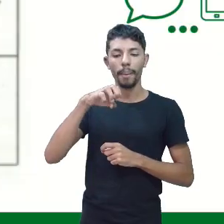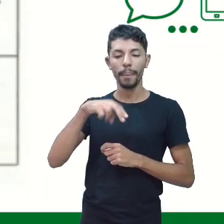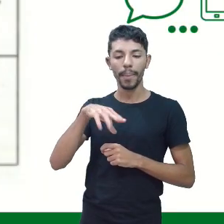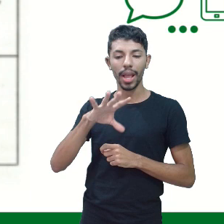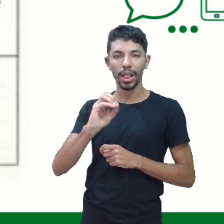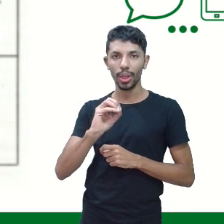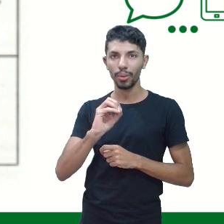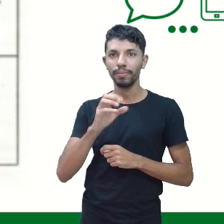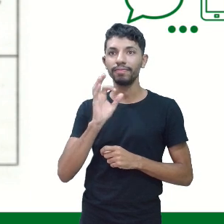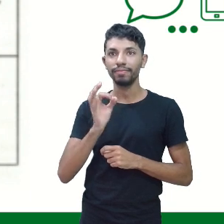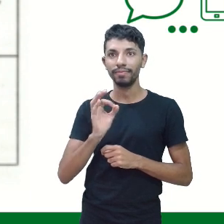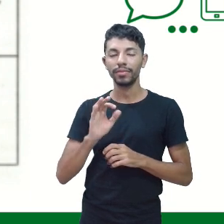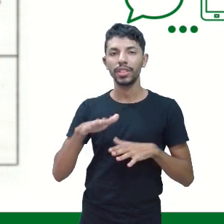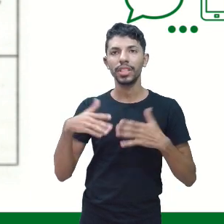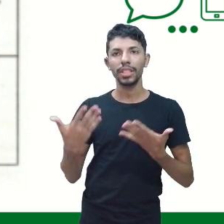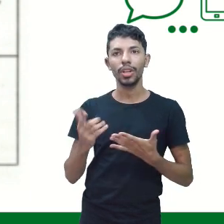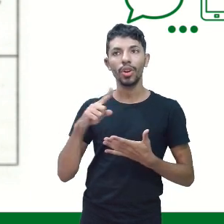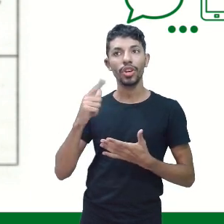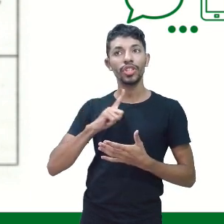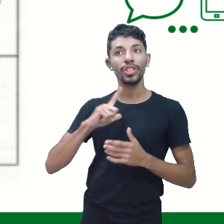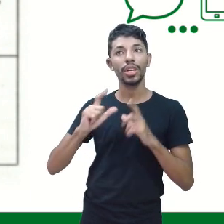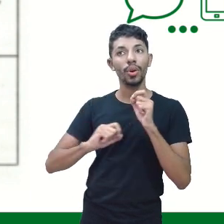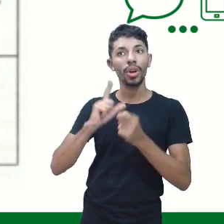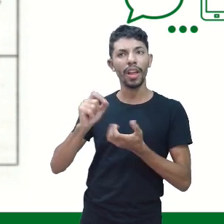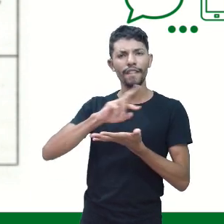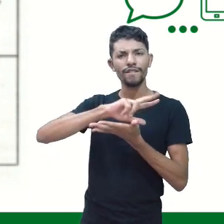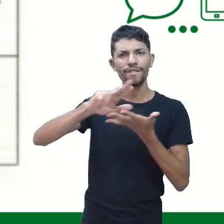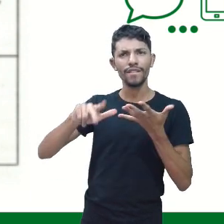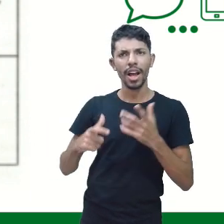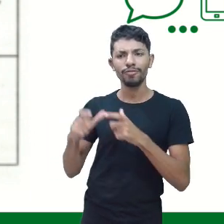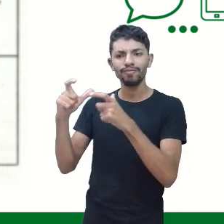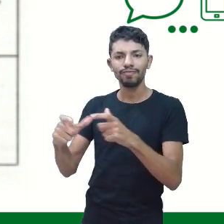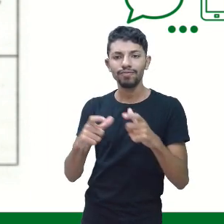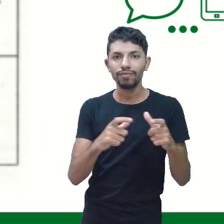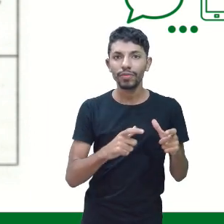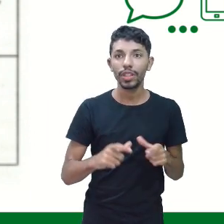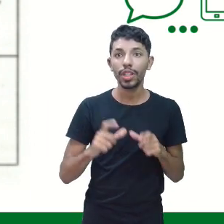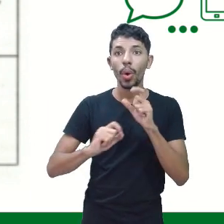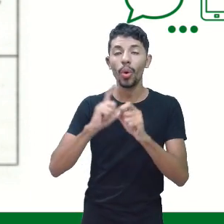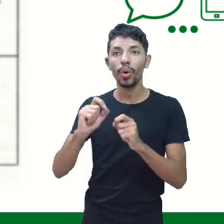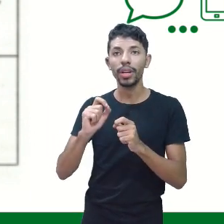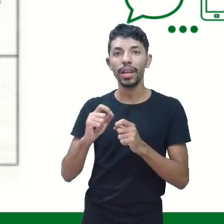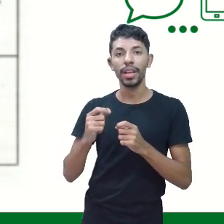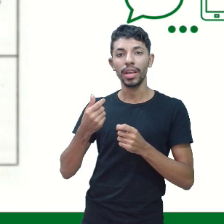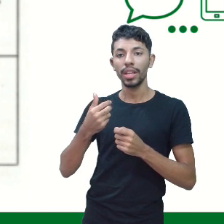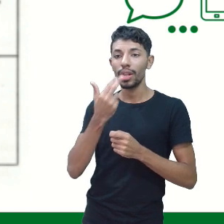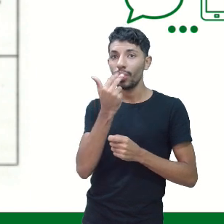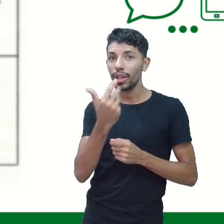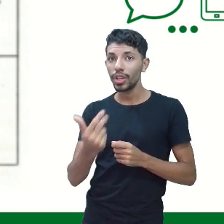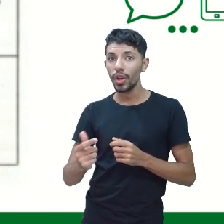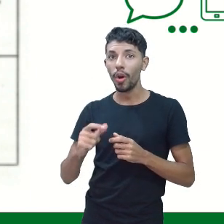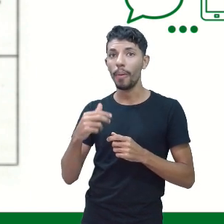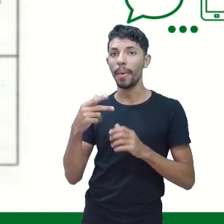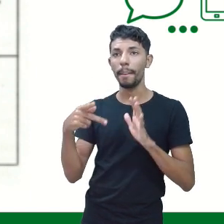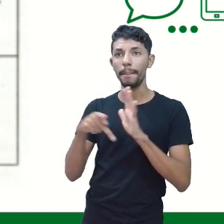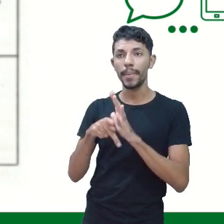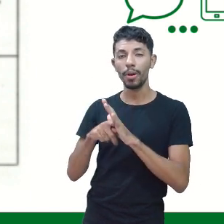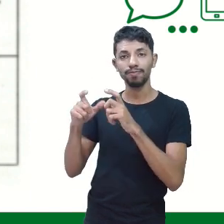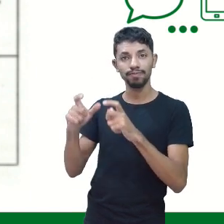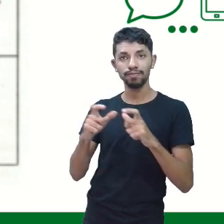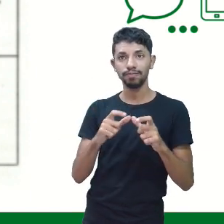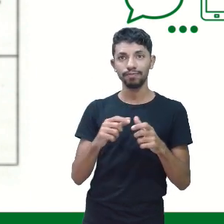vários territórios onde os idiomas daqueles territórios